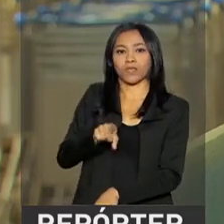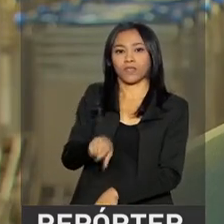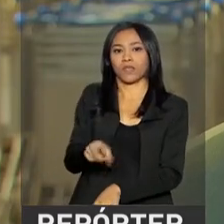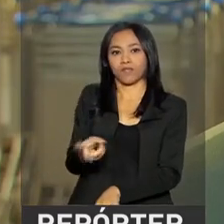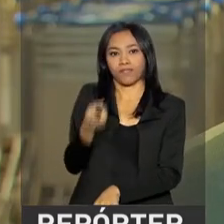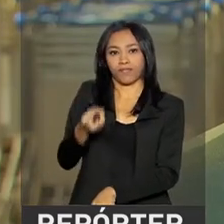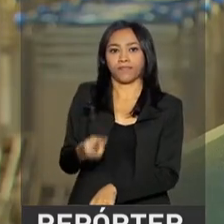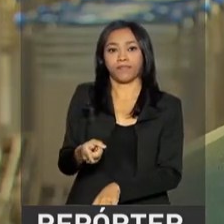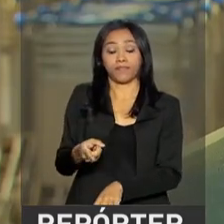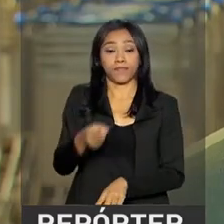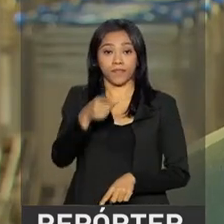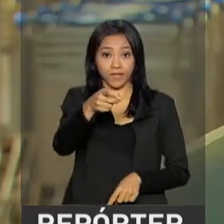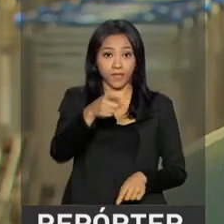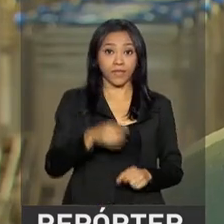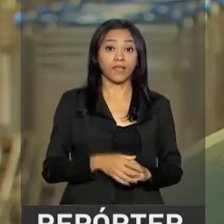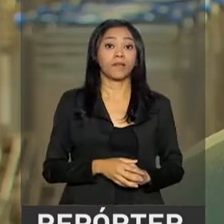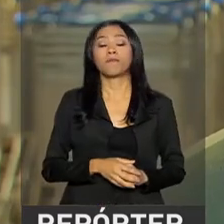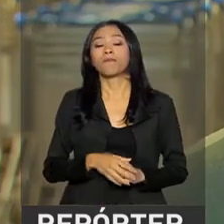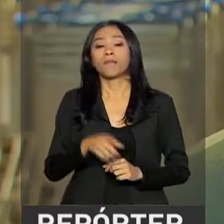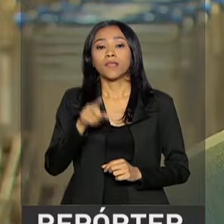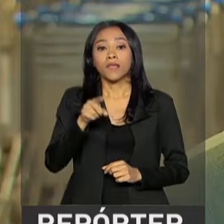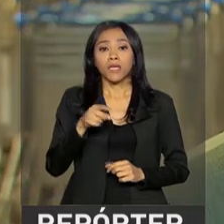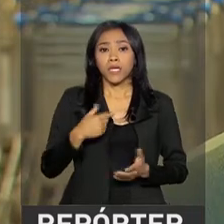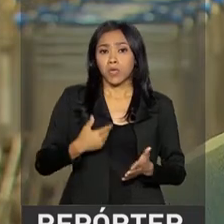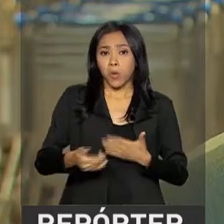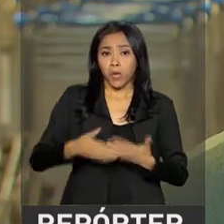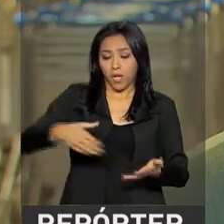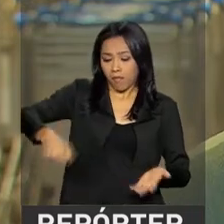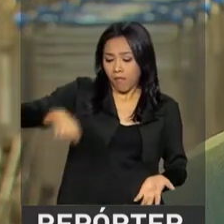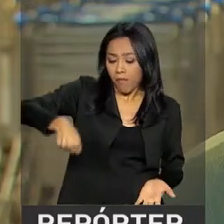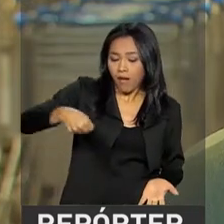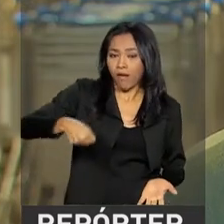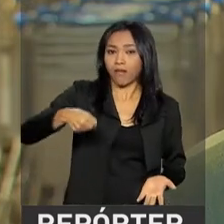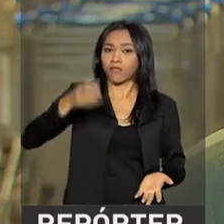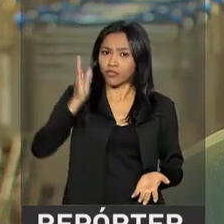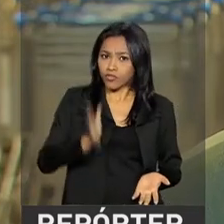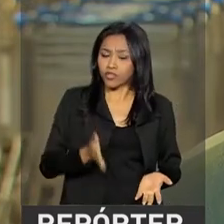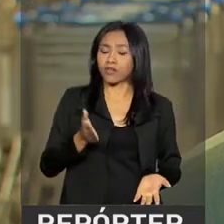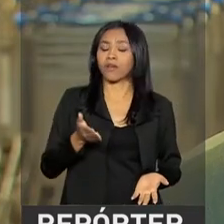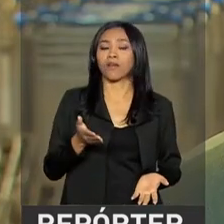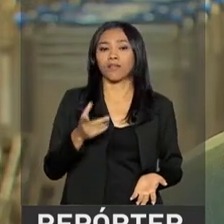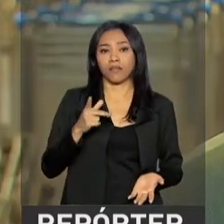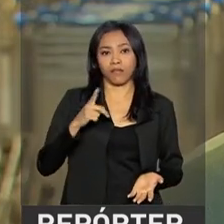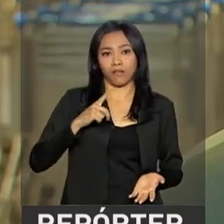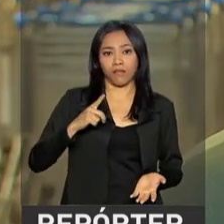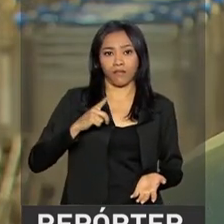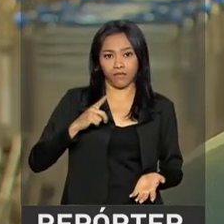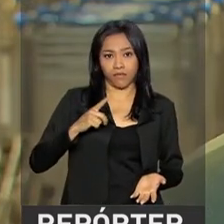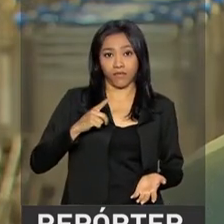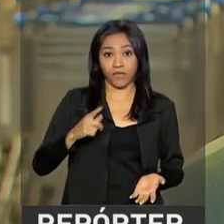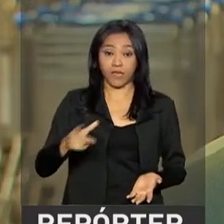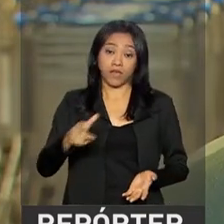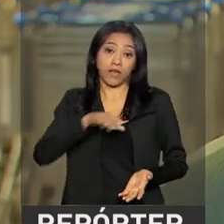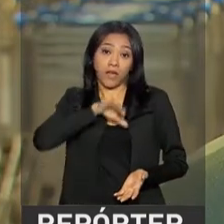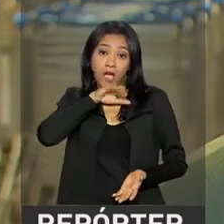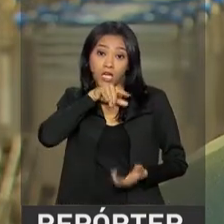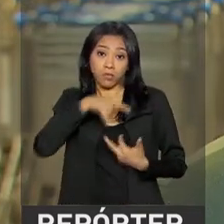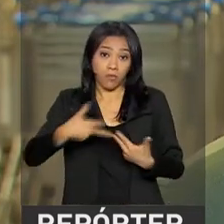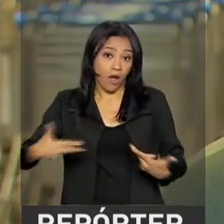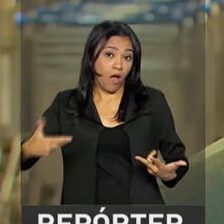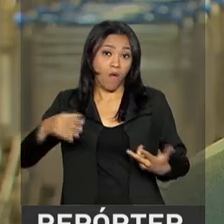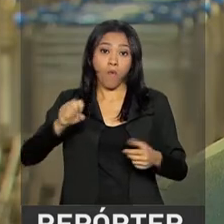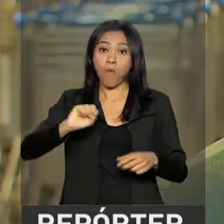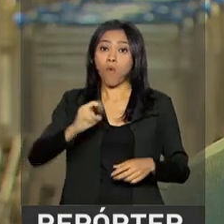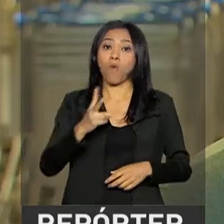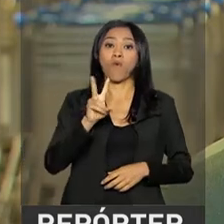super acerto que é o que a gente chama onde alguma bagagem que já esteve em algum produto de origem animal ou vegetal o qual ele